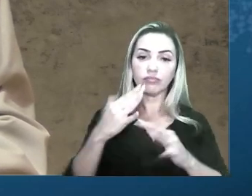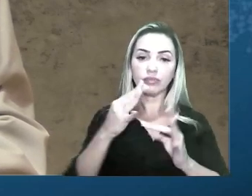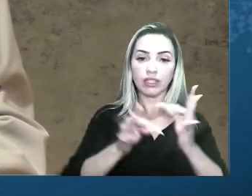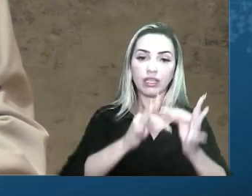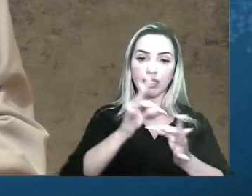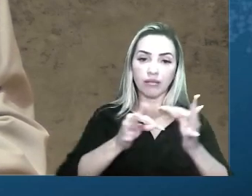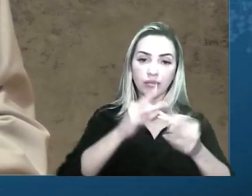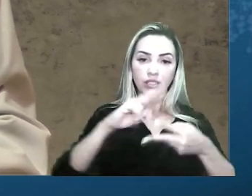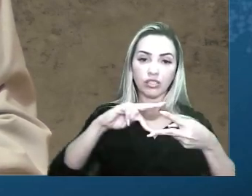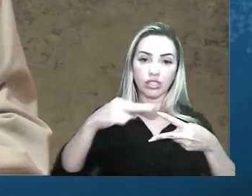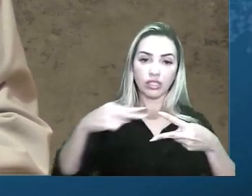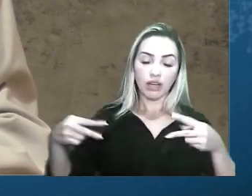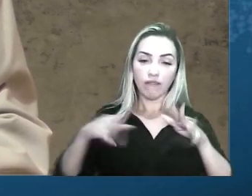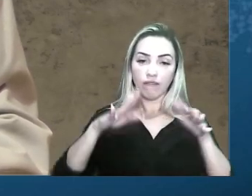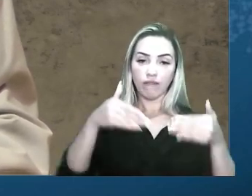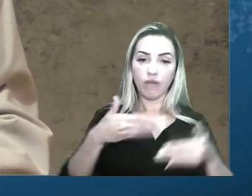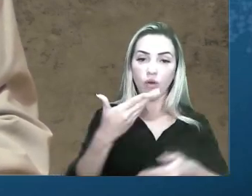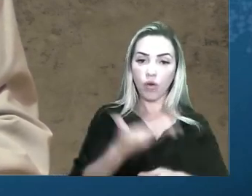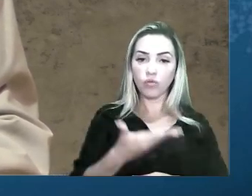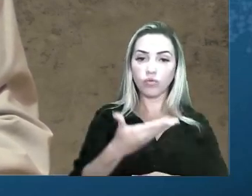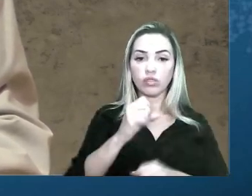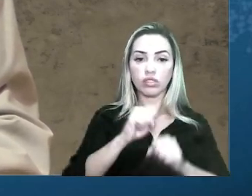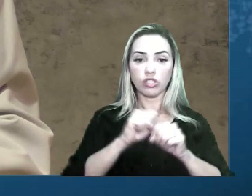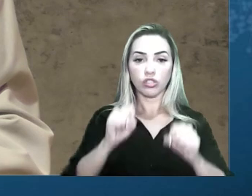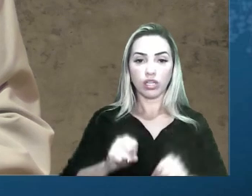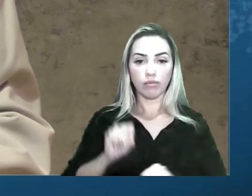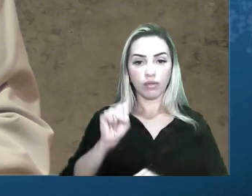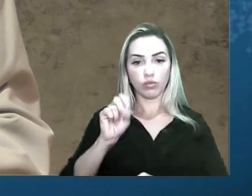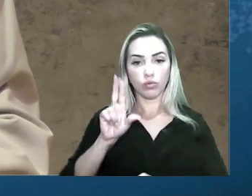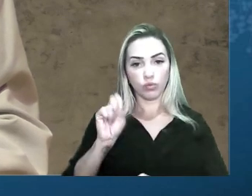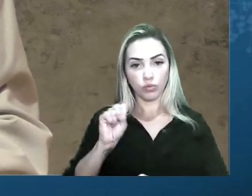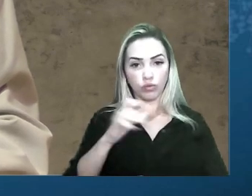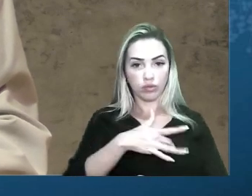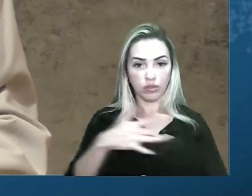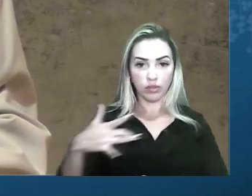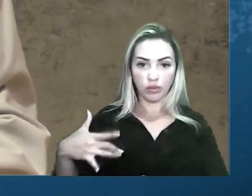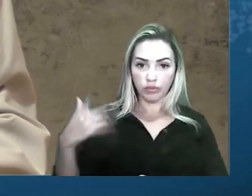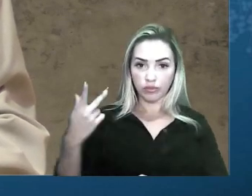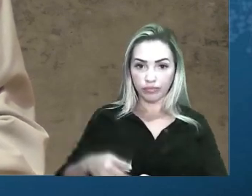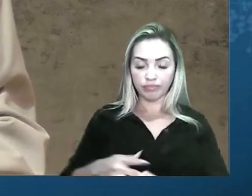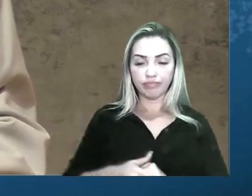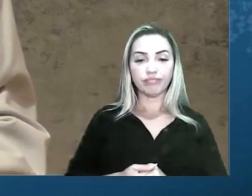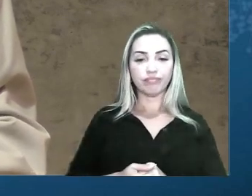genéticas para o sistema público de saúde.